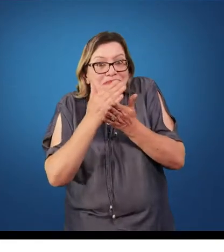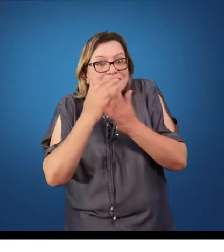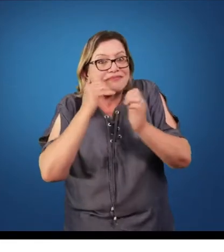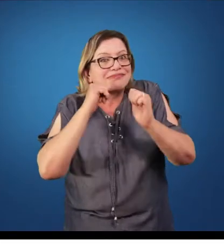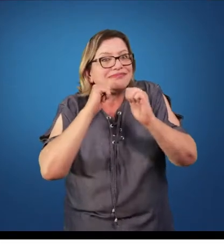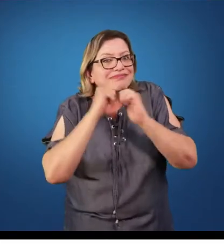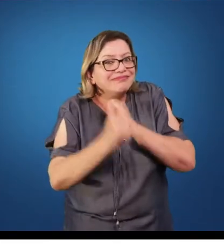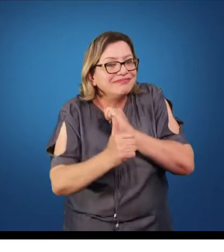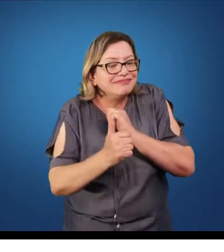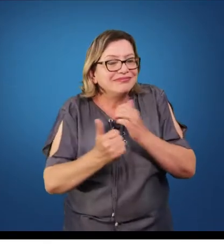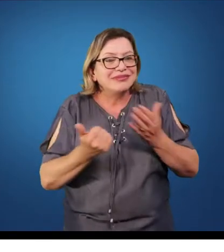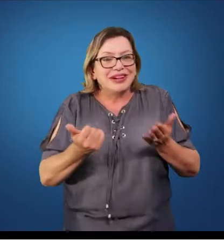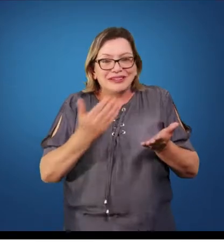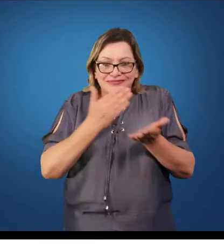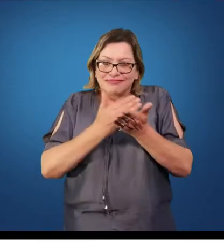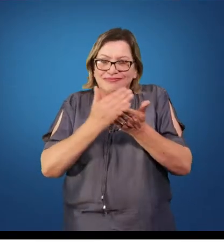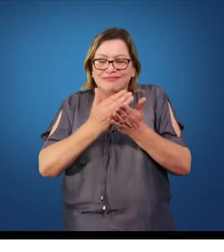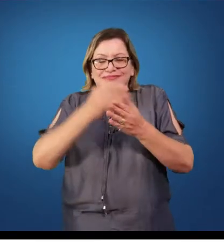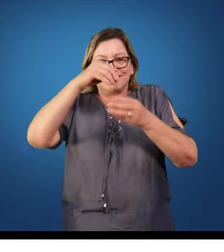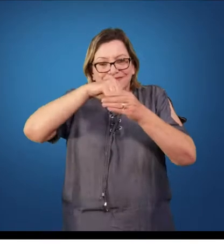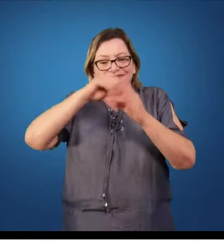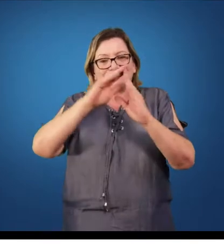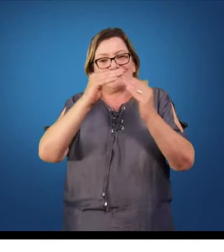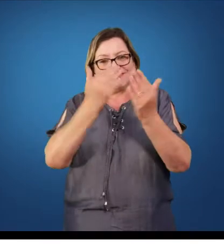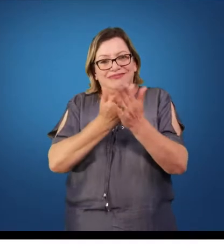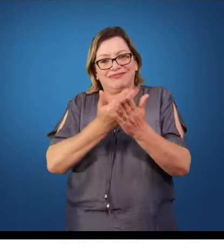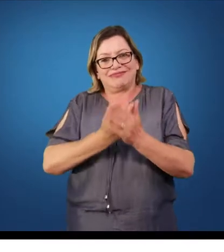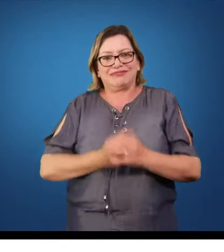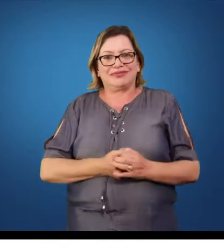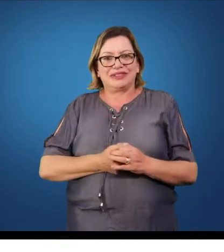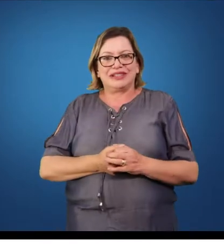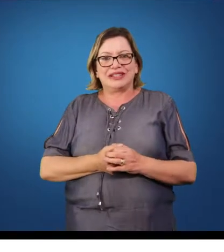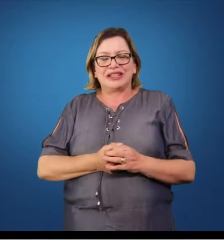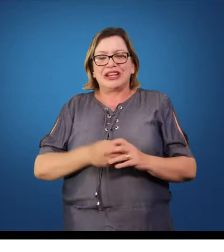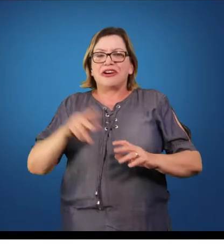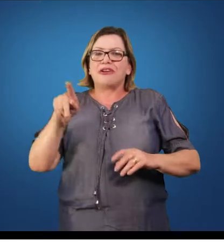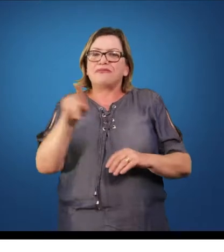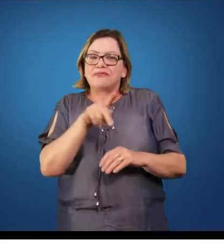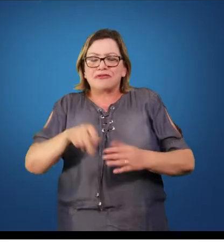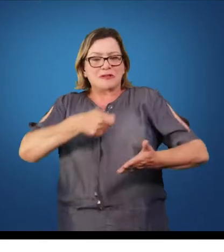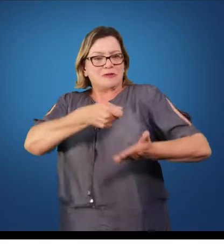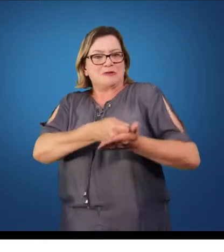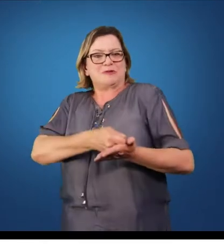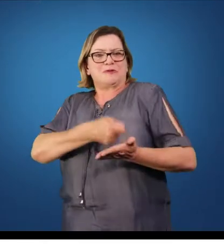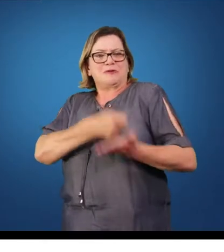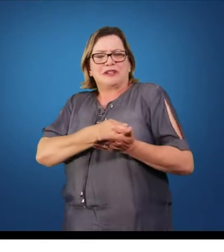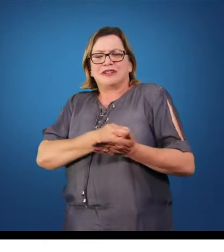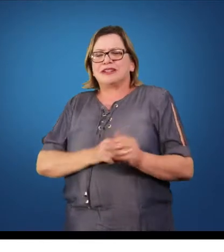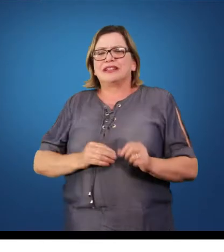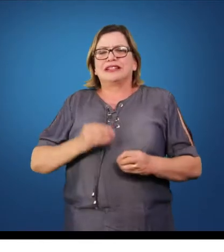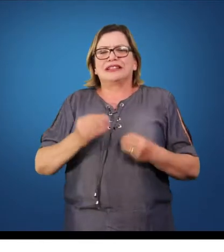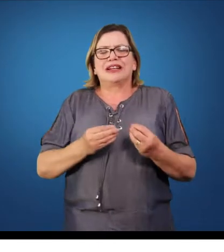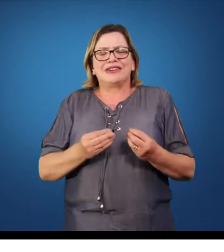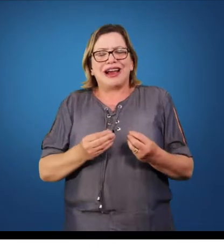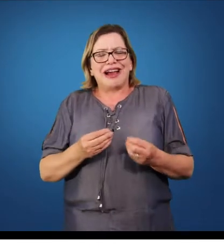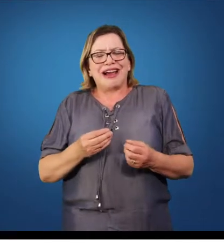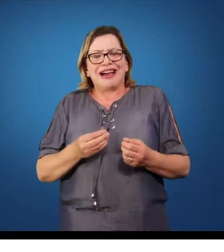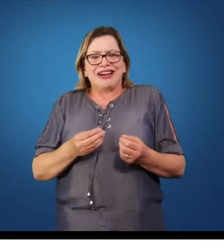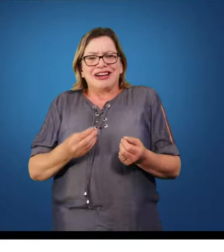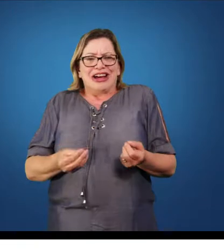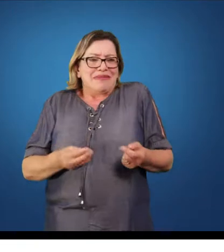esportiva do indivíduo na escola, certo? E aí você chega, eu quero jogar, eu quero brincar, eu quero me